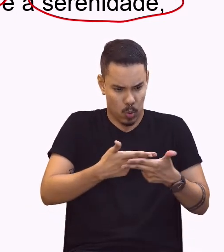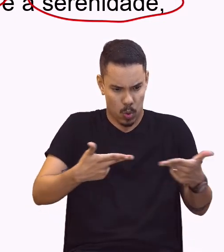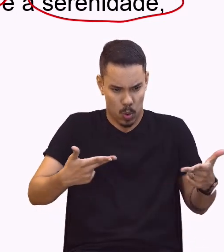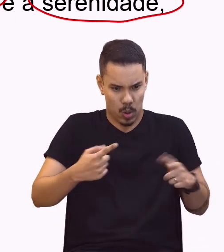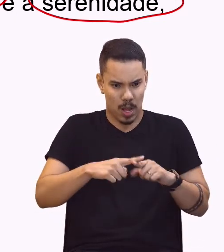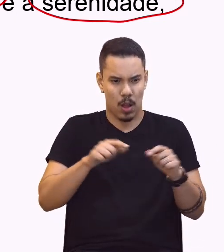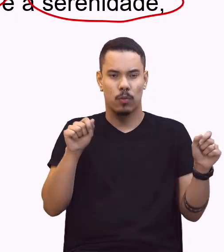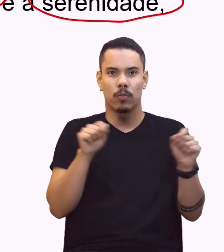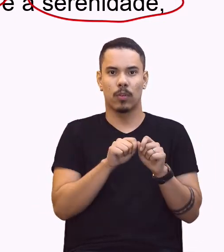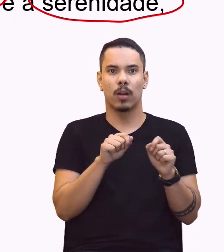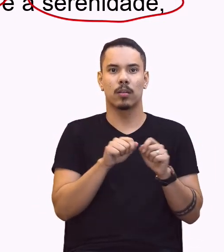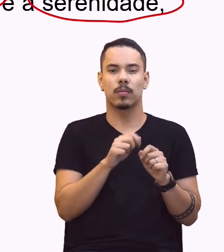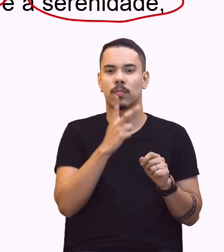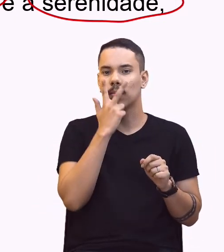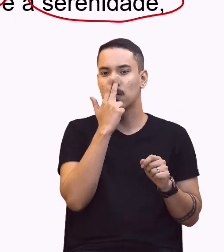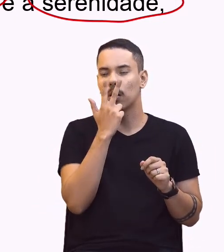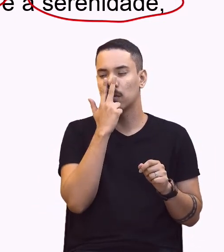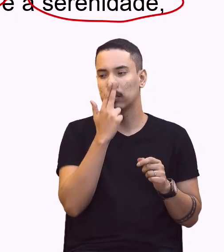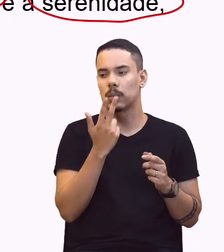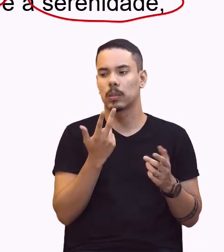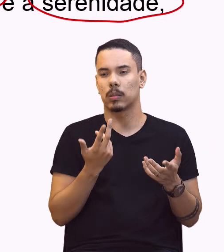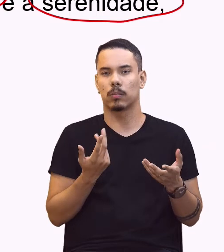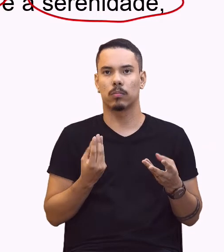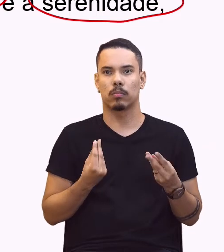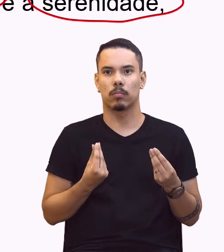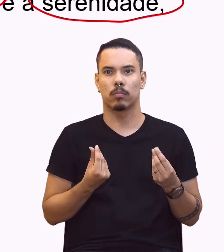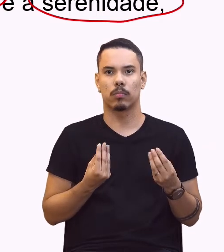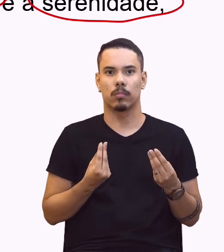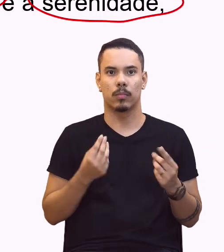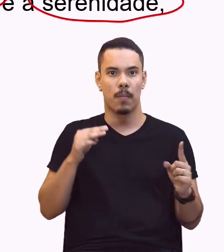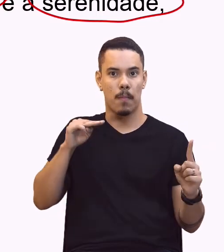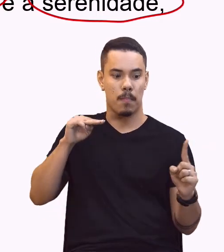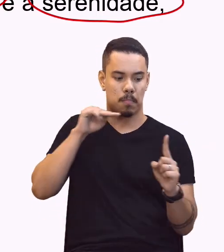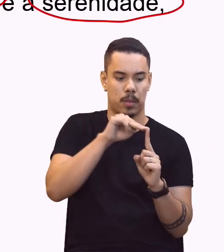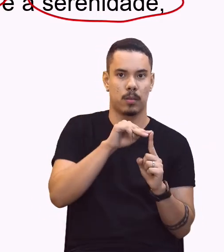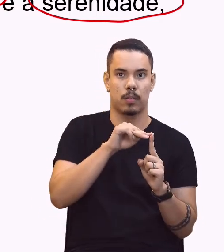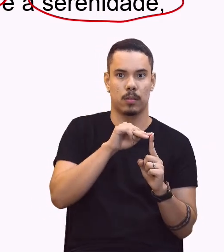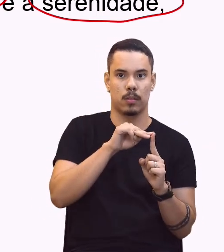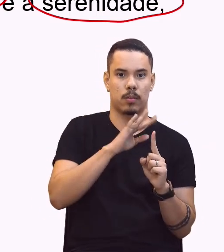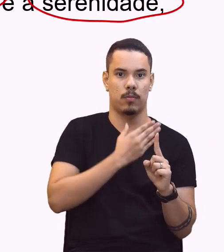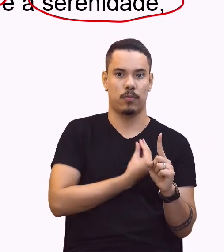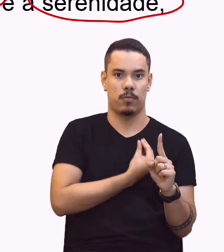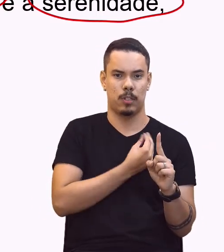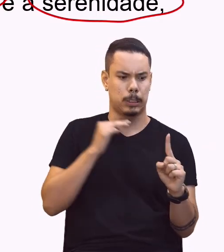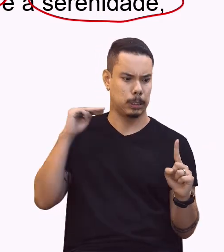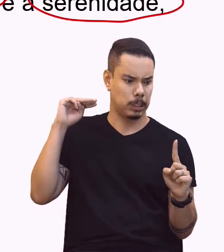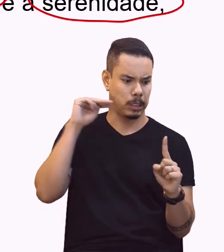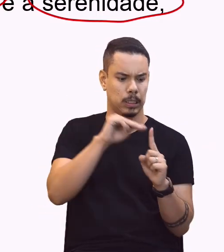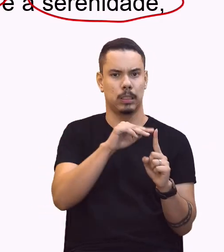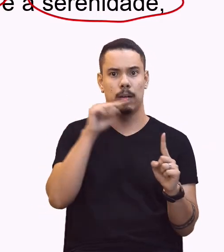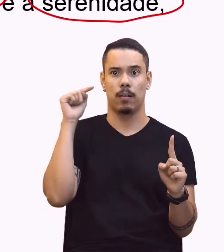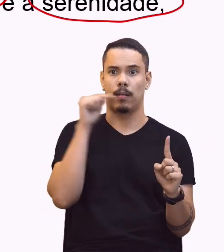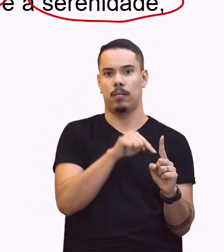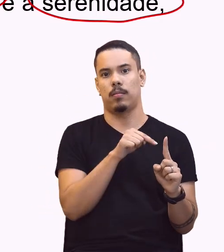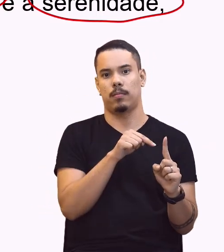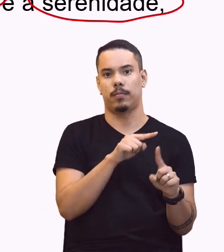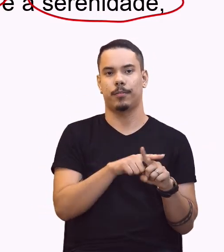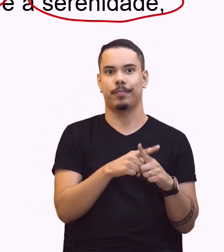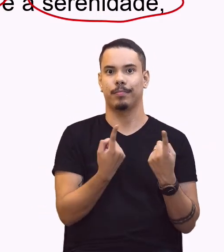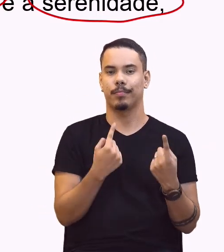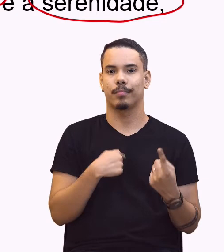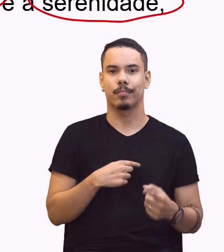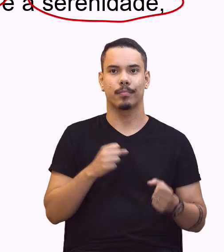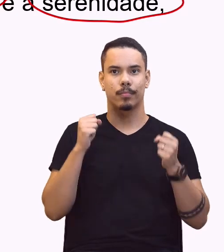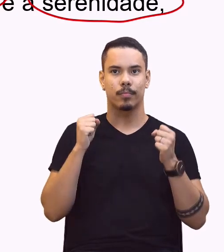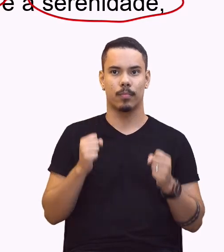daquilo uma meta de vida. Só que eu posso